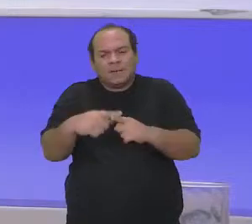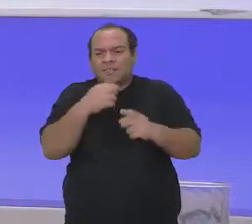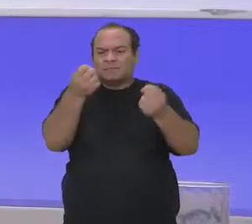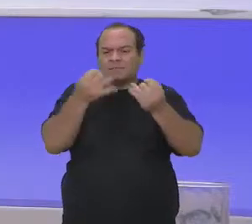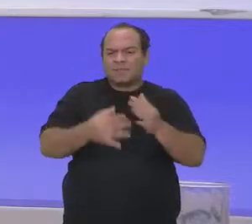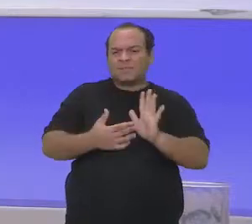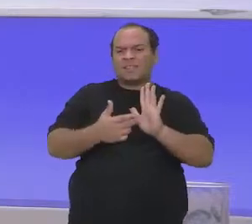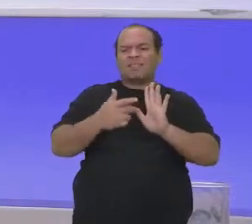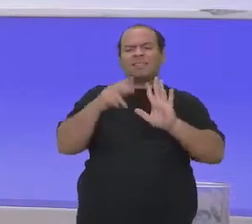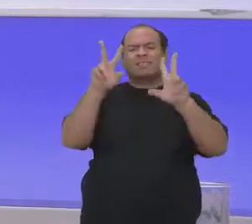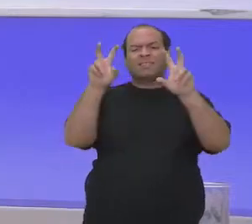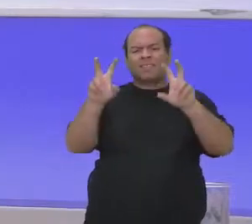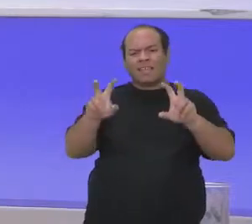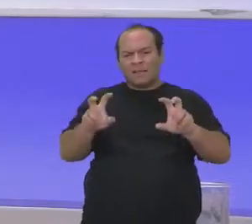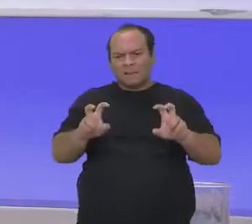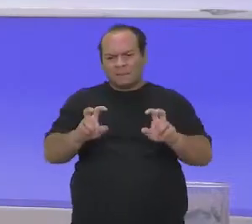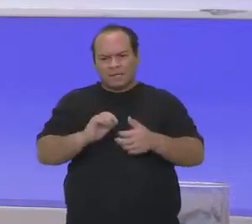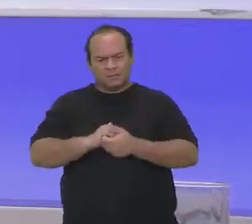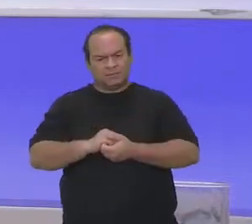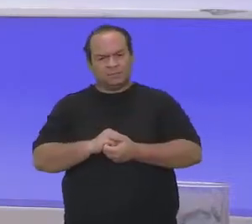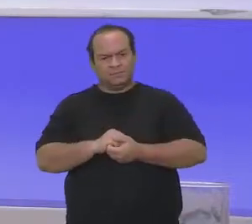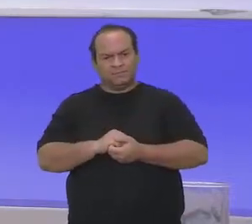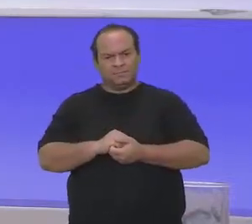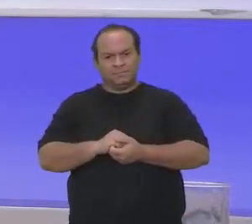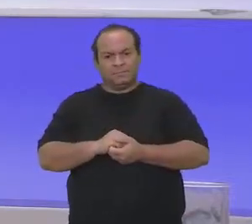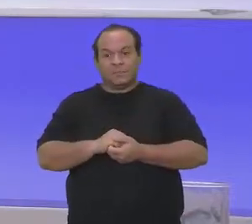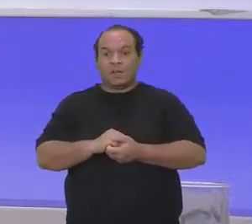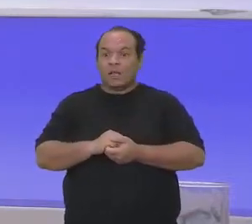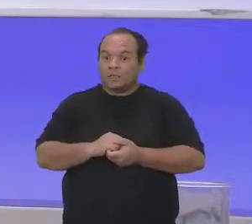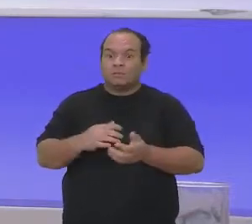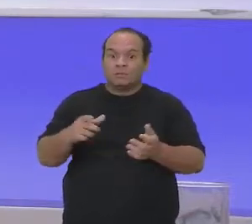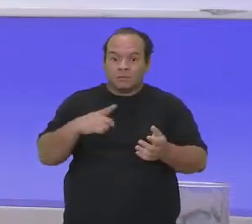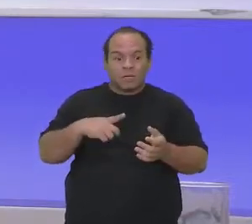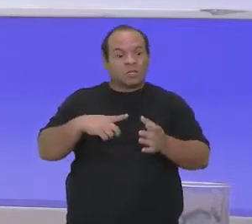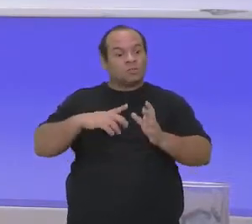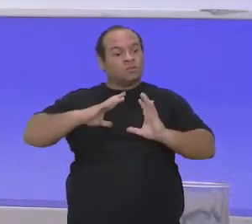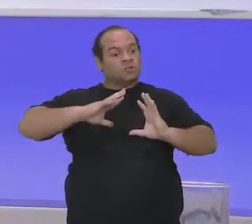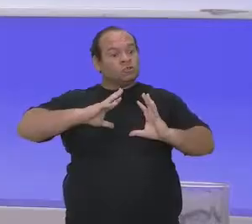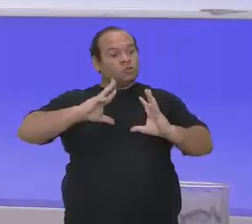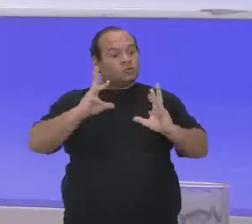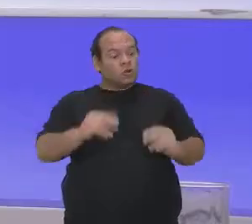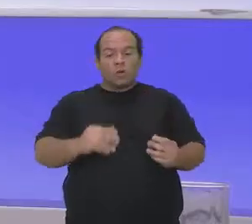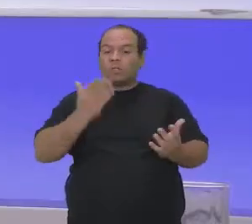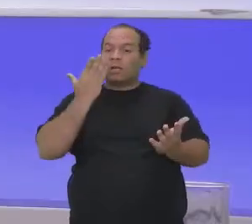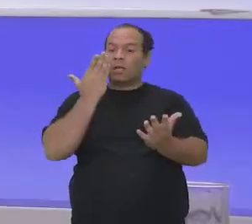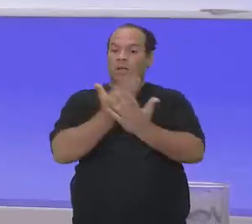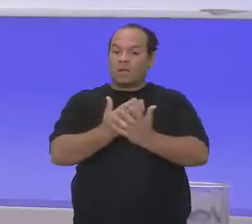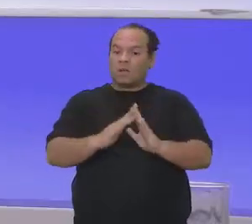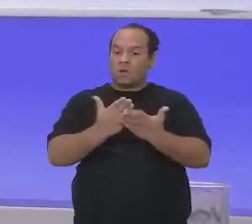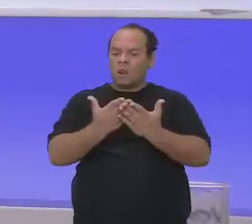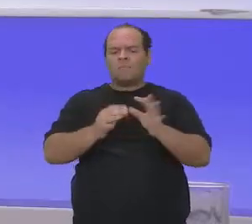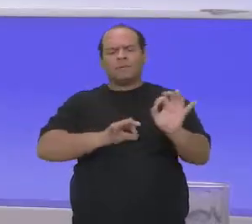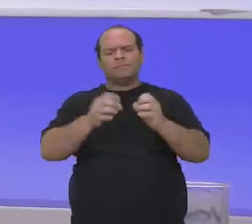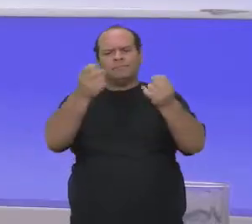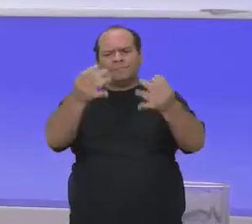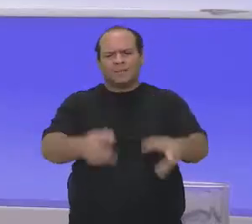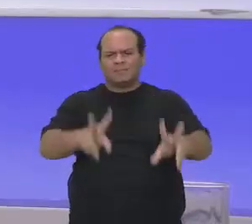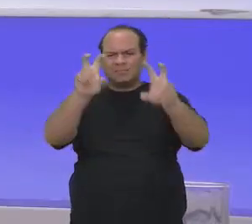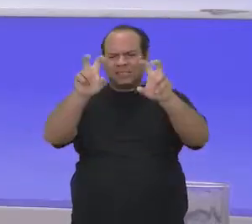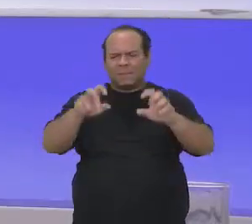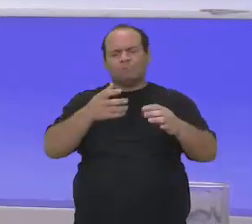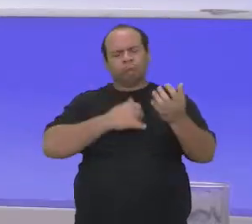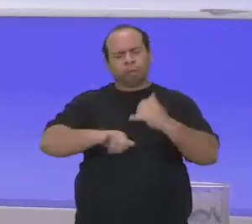ali, né? A gente mobilizava toda uma escola em prol da eficiência energética, que é um tema transversal. Então, a